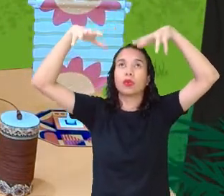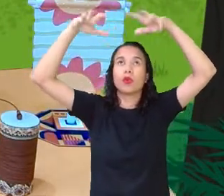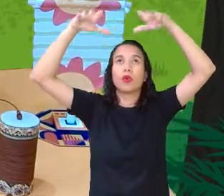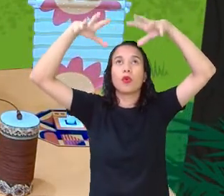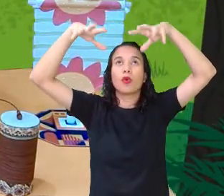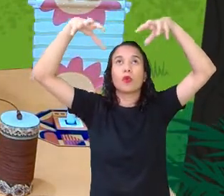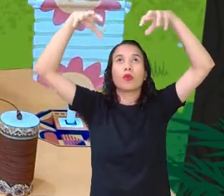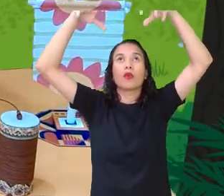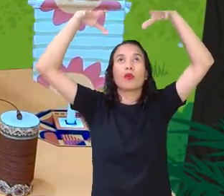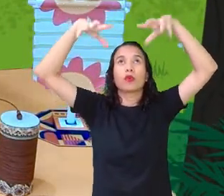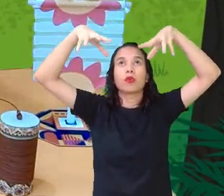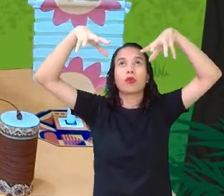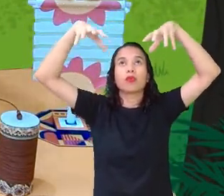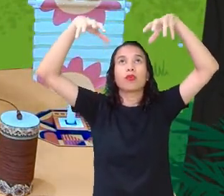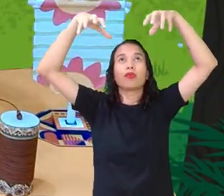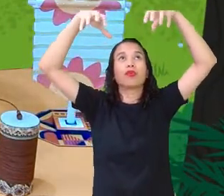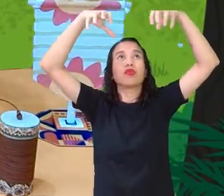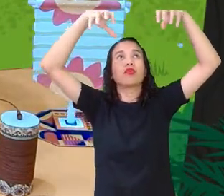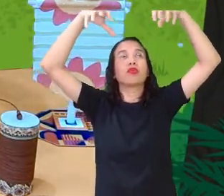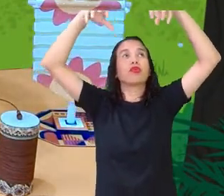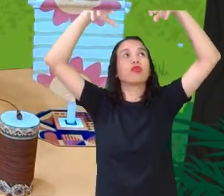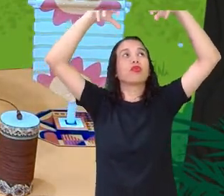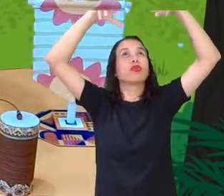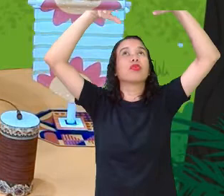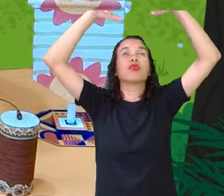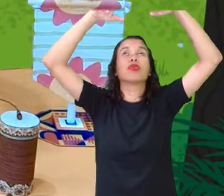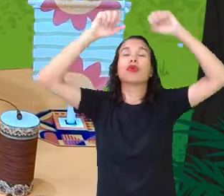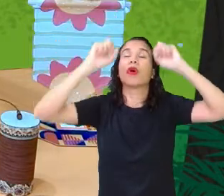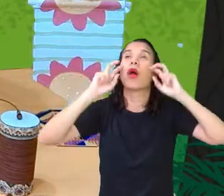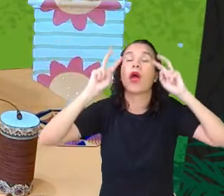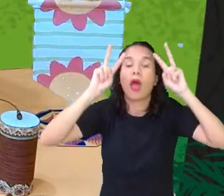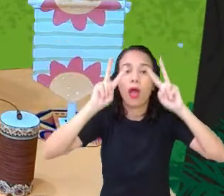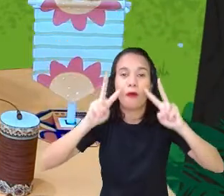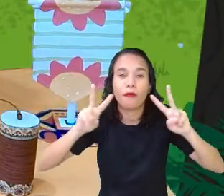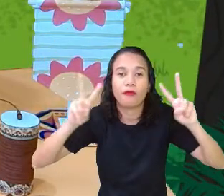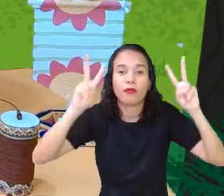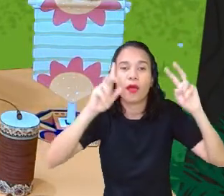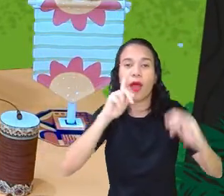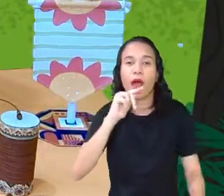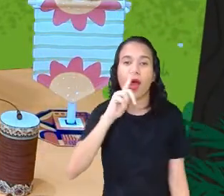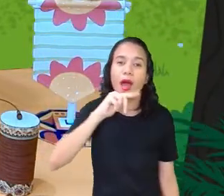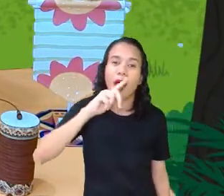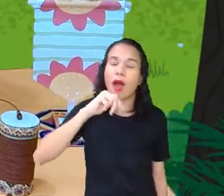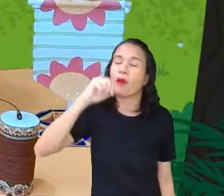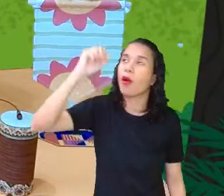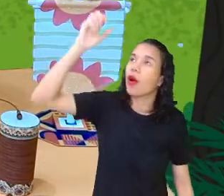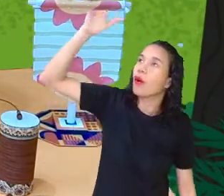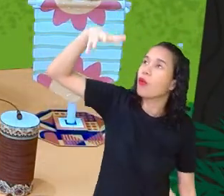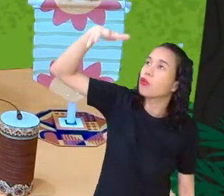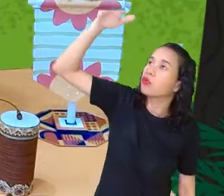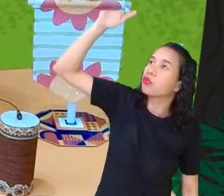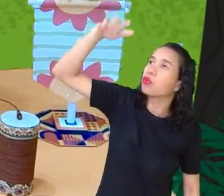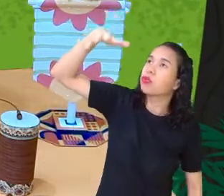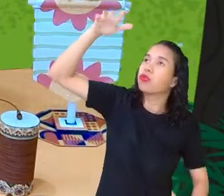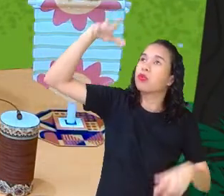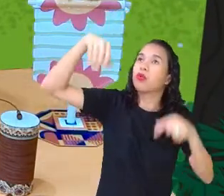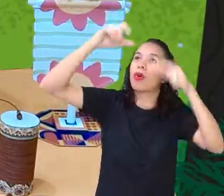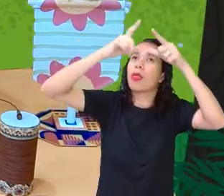diminuindo, Kaluanã estava ouvindo o som da água que batia nas